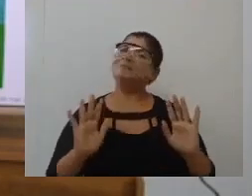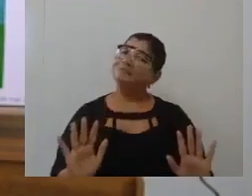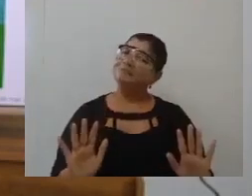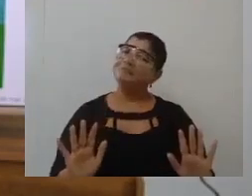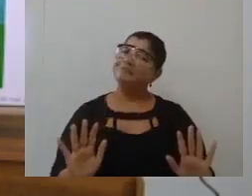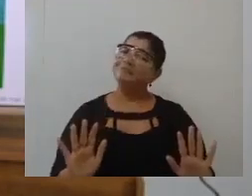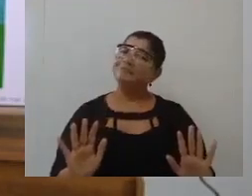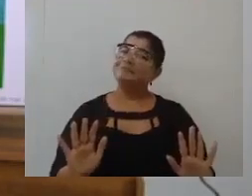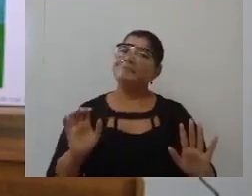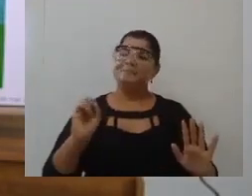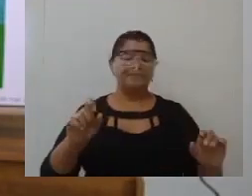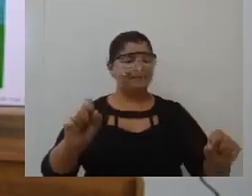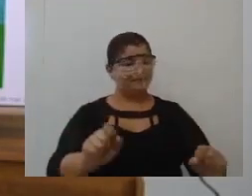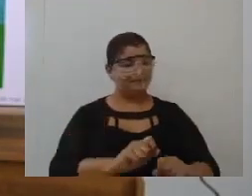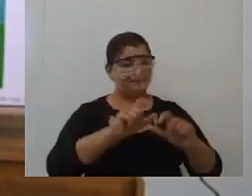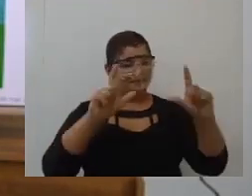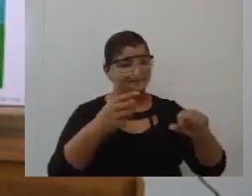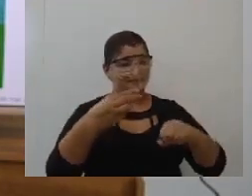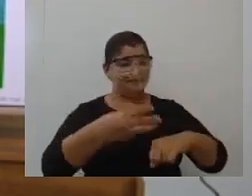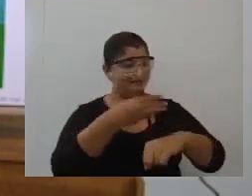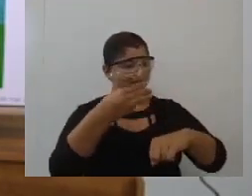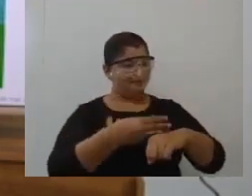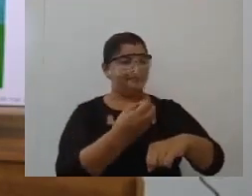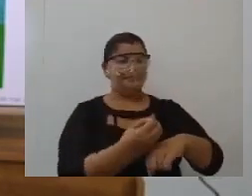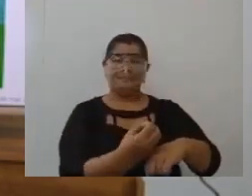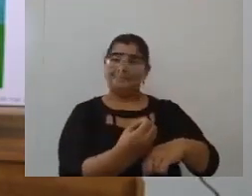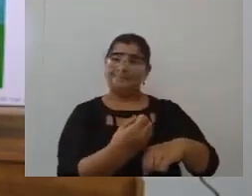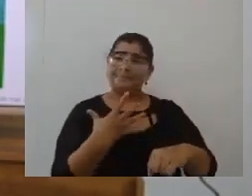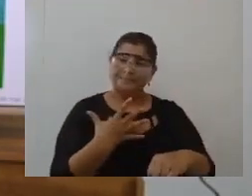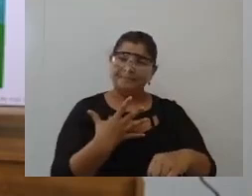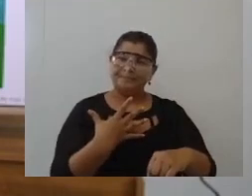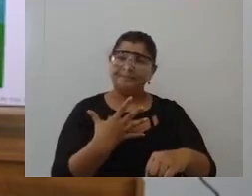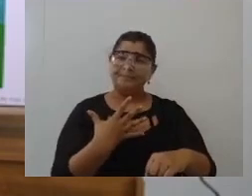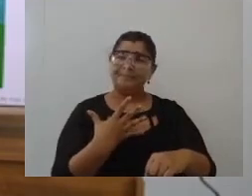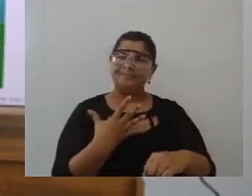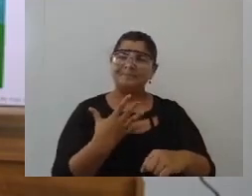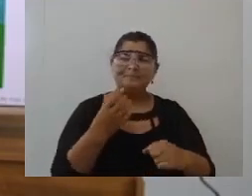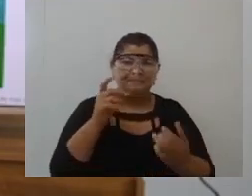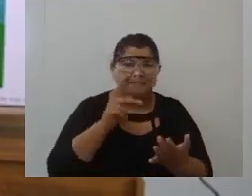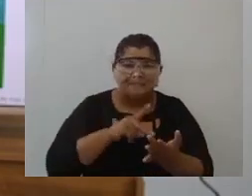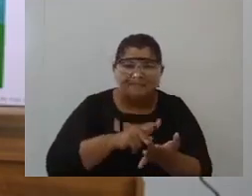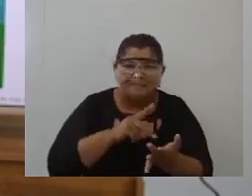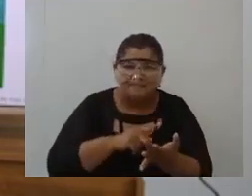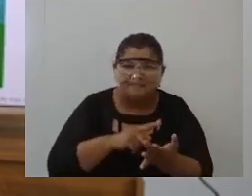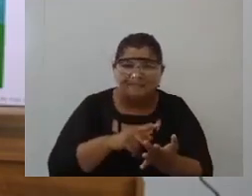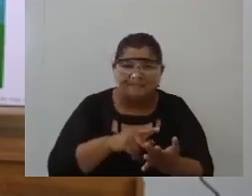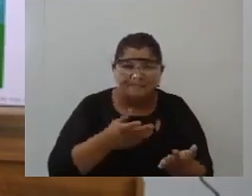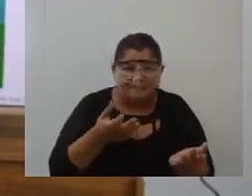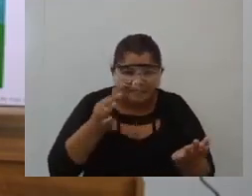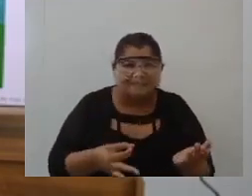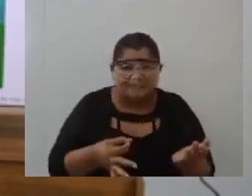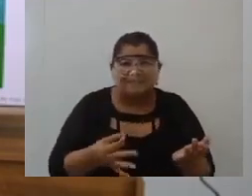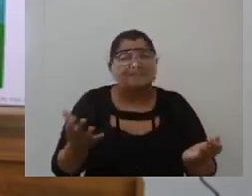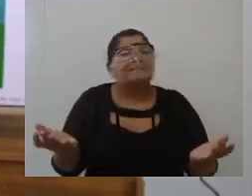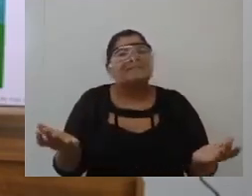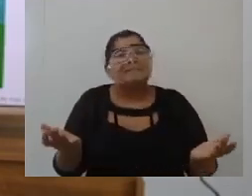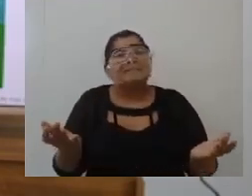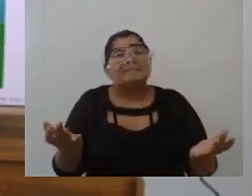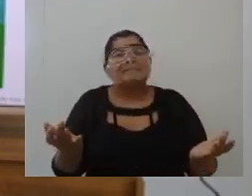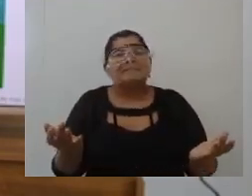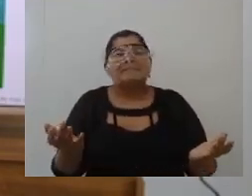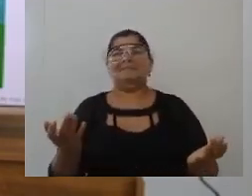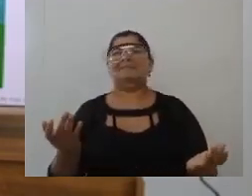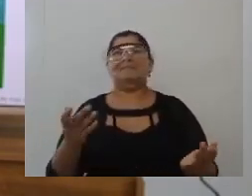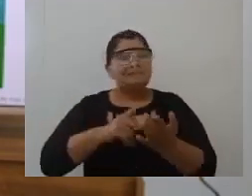dizer que se você abriu no celular, se alguém te mandou, isso é o suficiente para você dar credibilidade? É